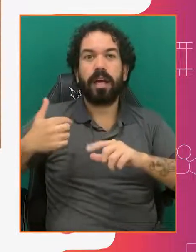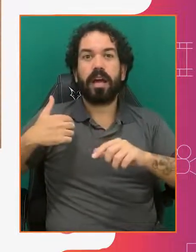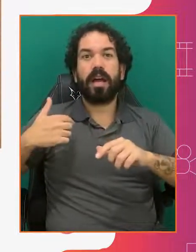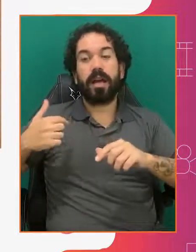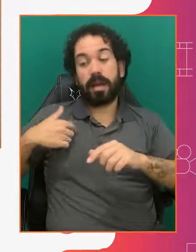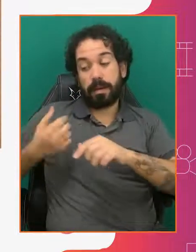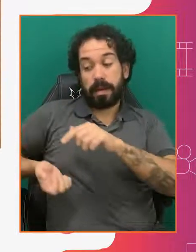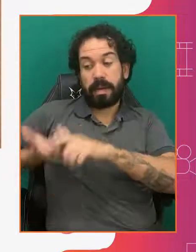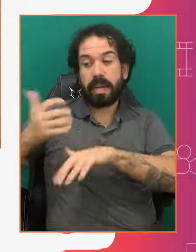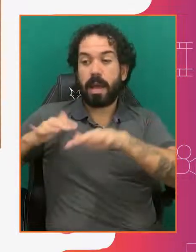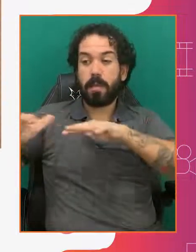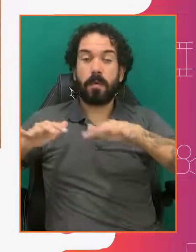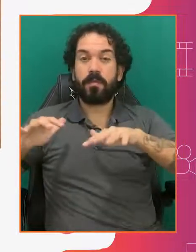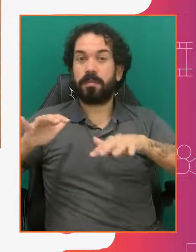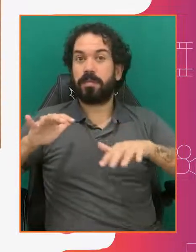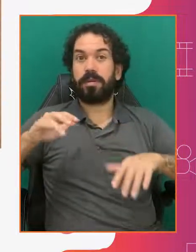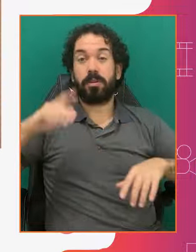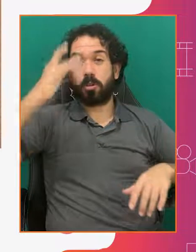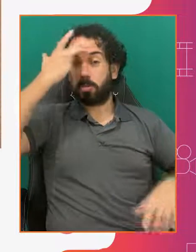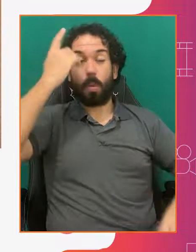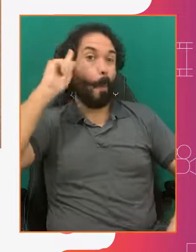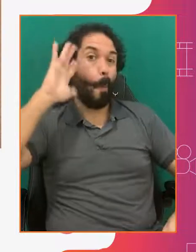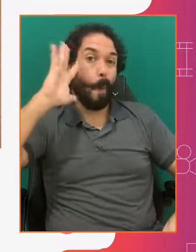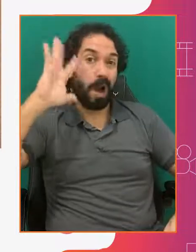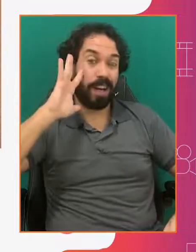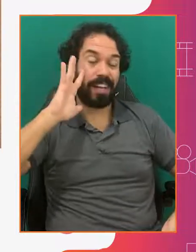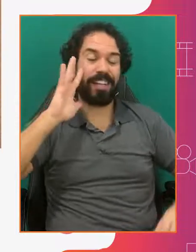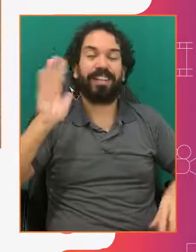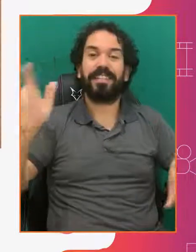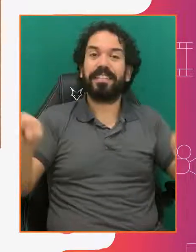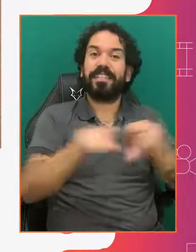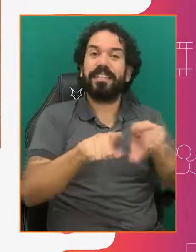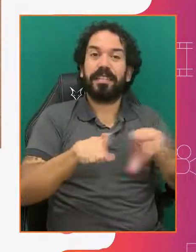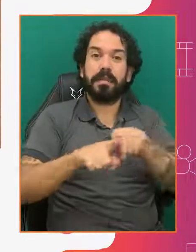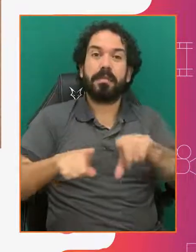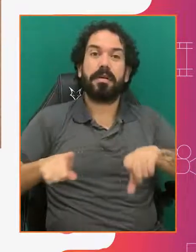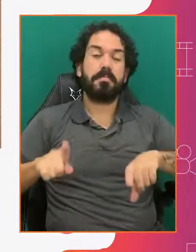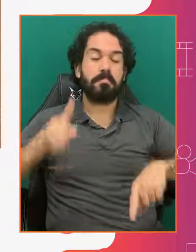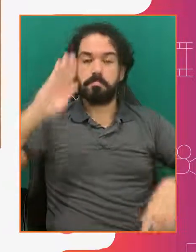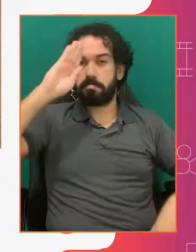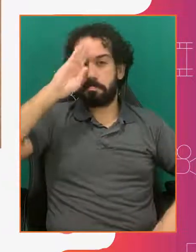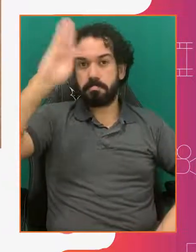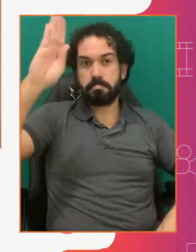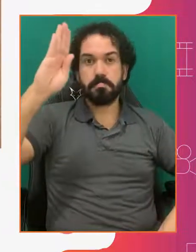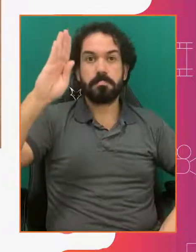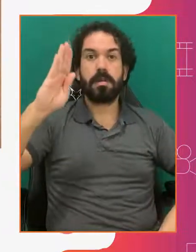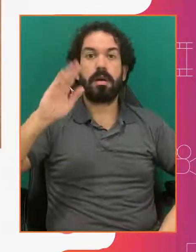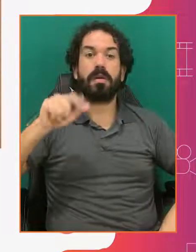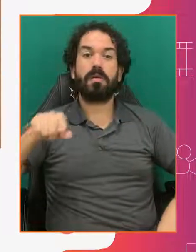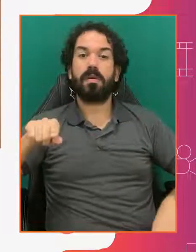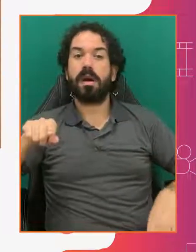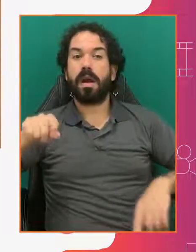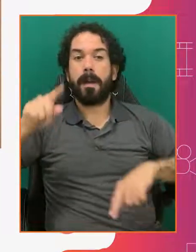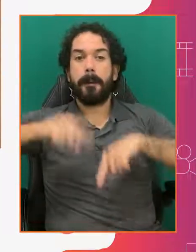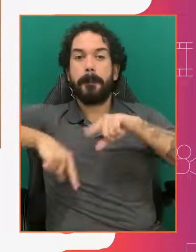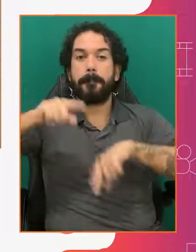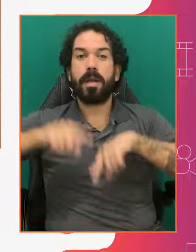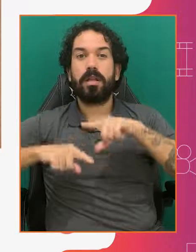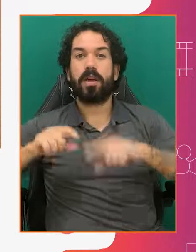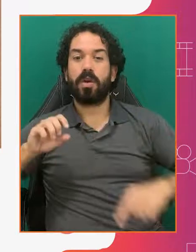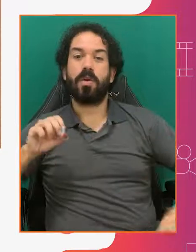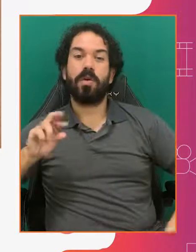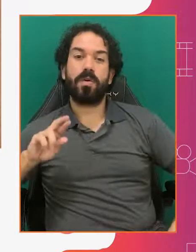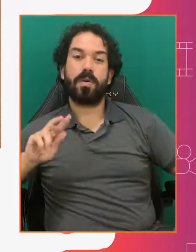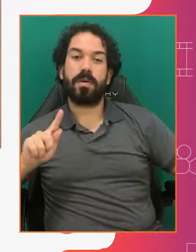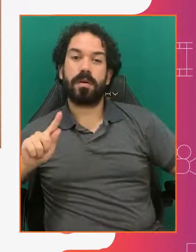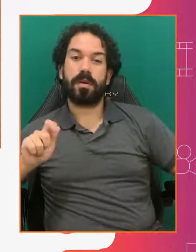animação, criando movimentos inesperados na cena, para trabalhar principalmente com elementos orgânicos